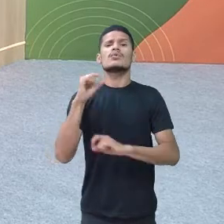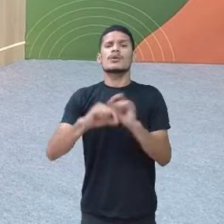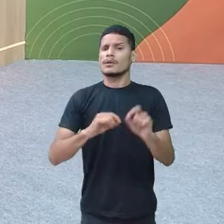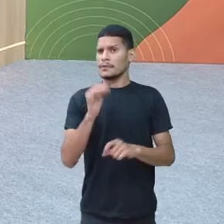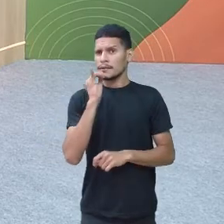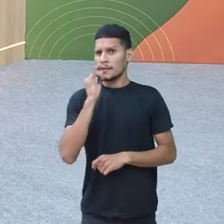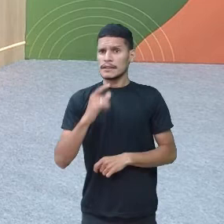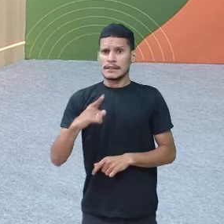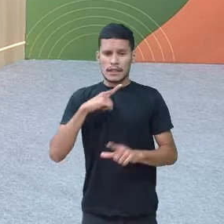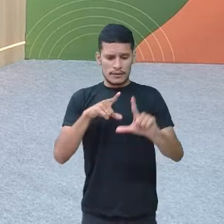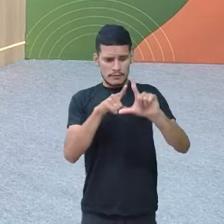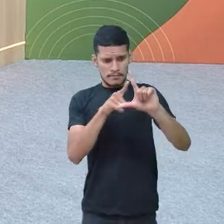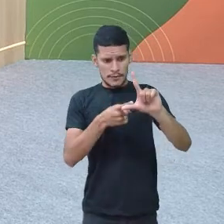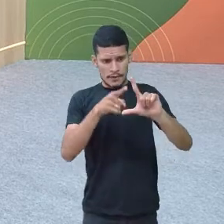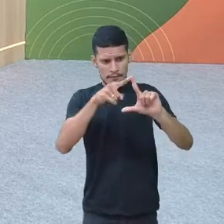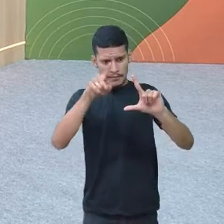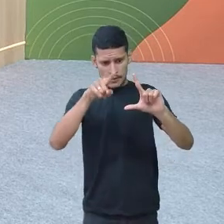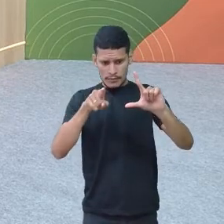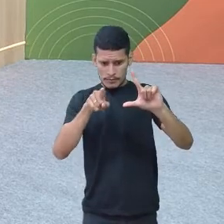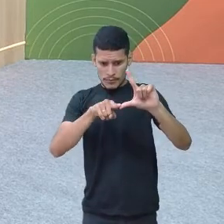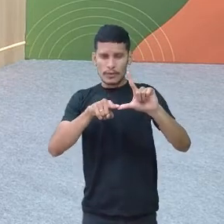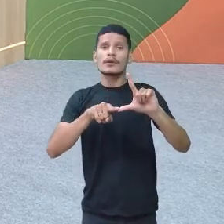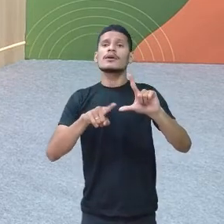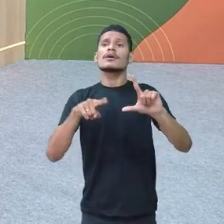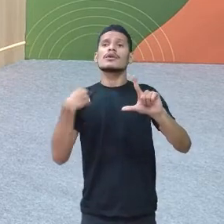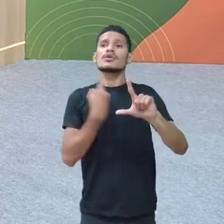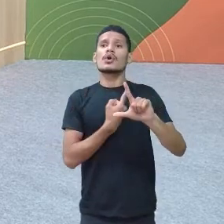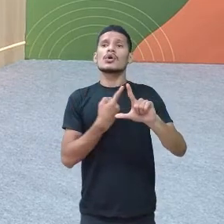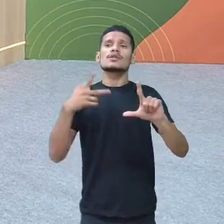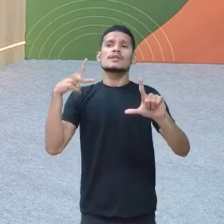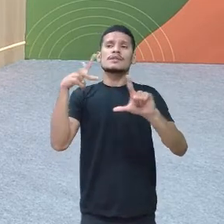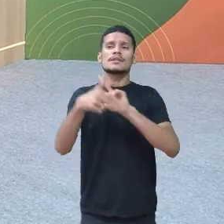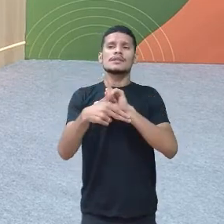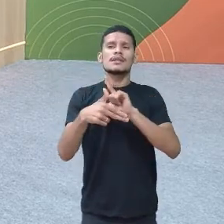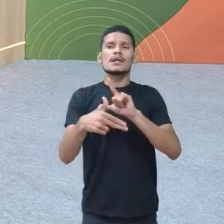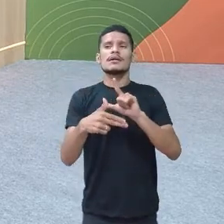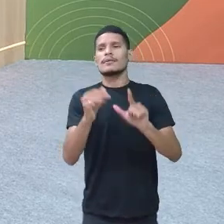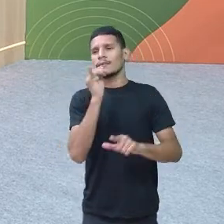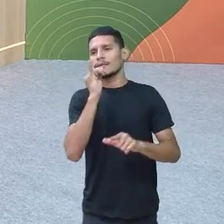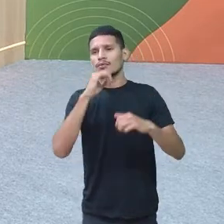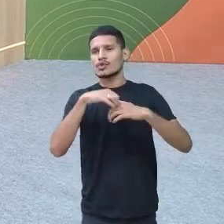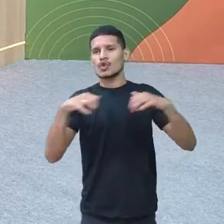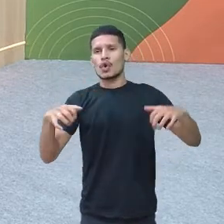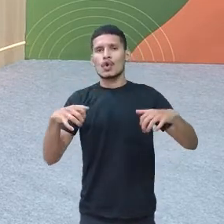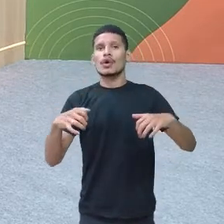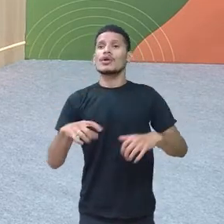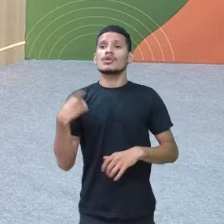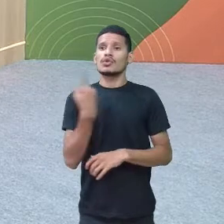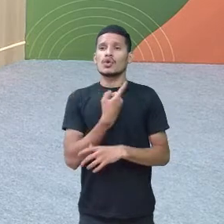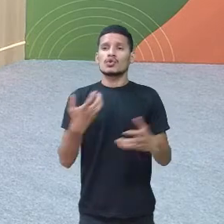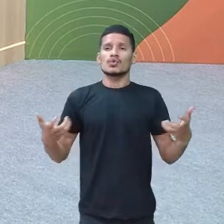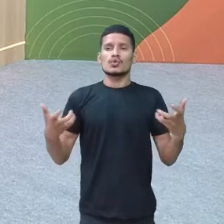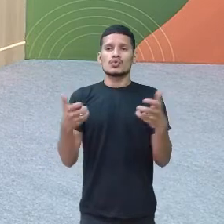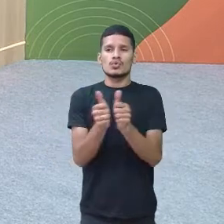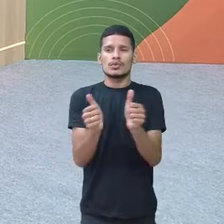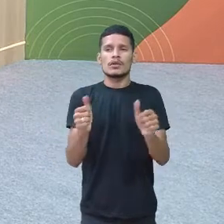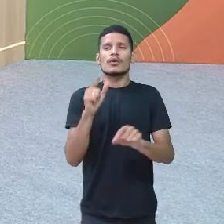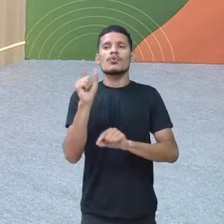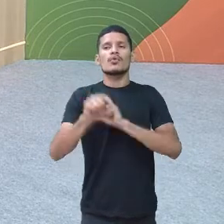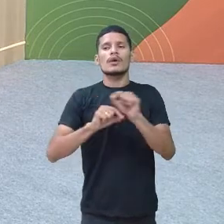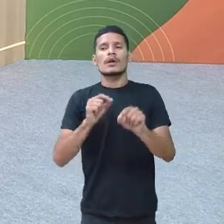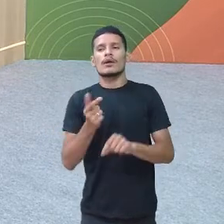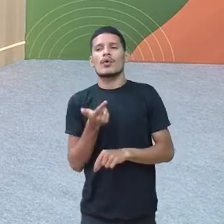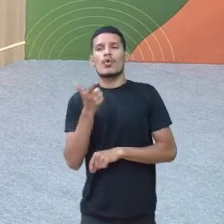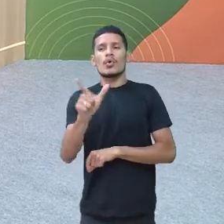eu tenho 3 ângulos, quando eu corto aqui, ó, a gente soltou essas pecinhas e juntamos formando esse ângulo, né?